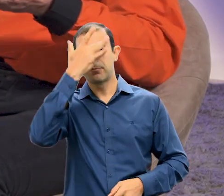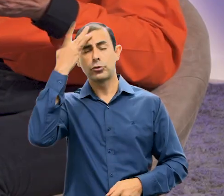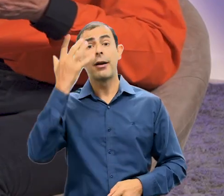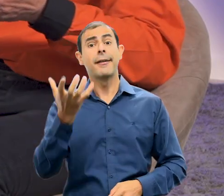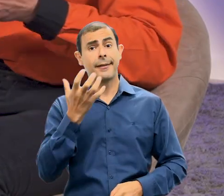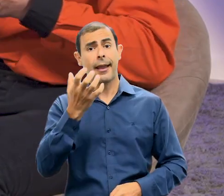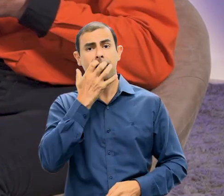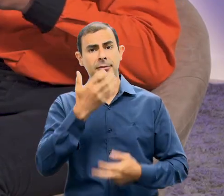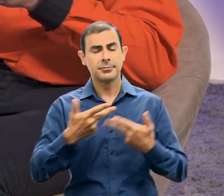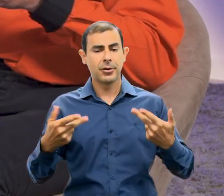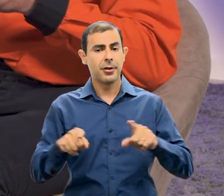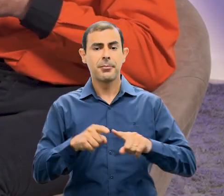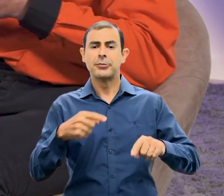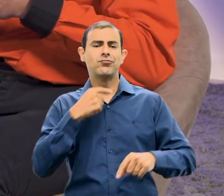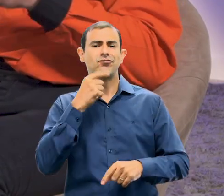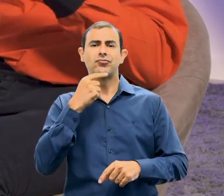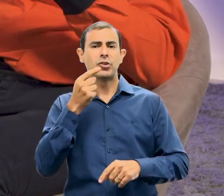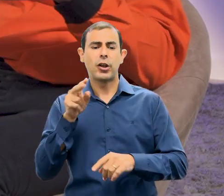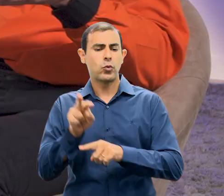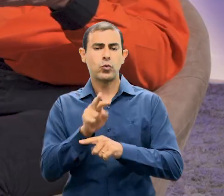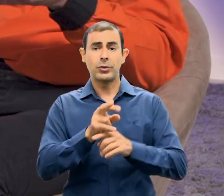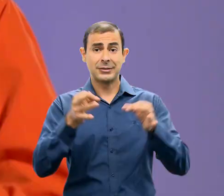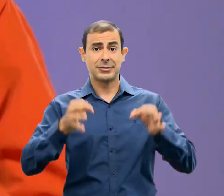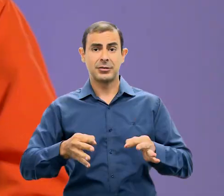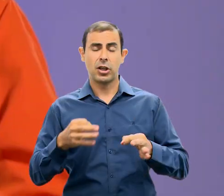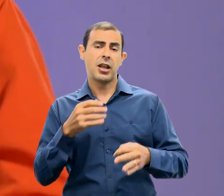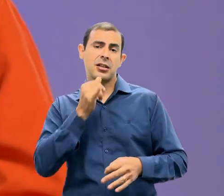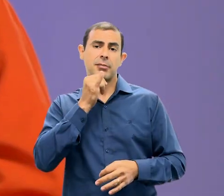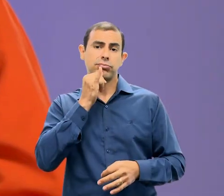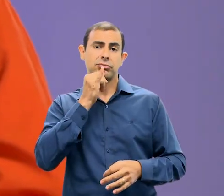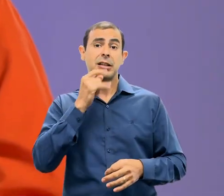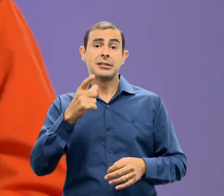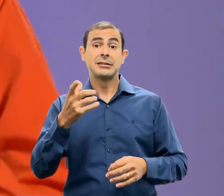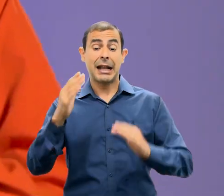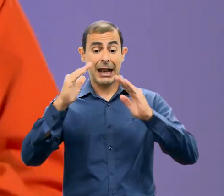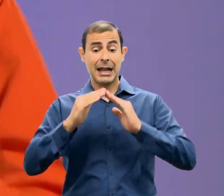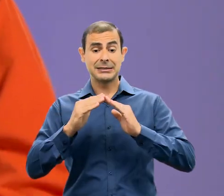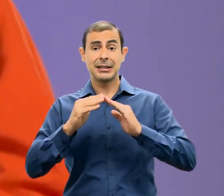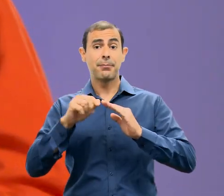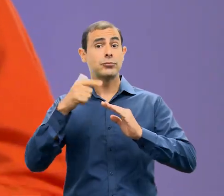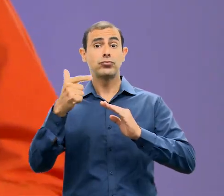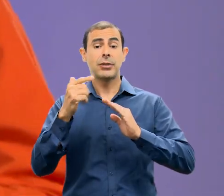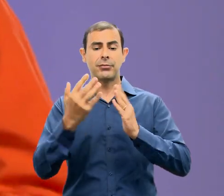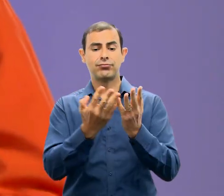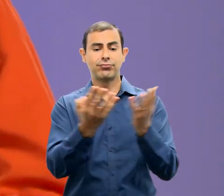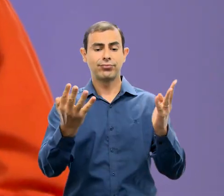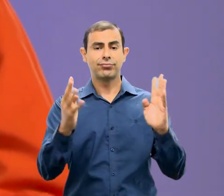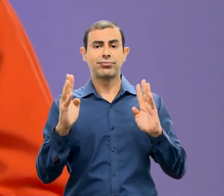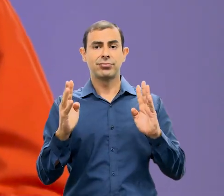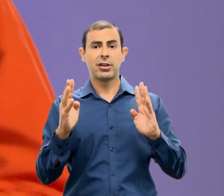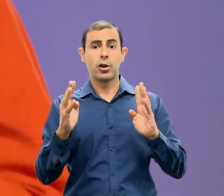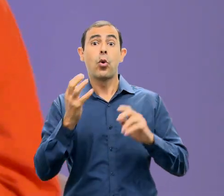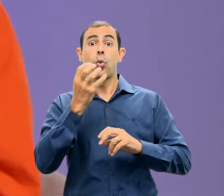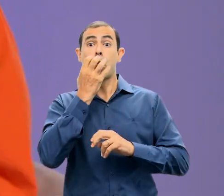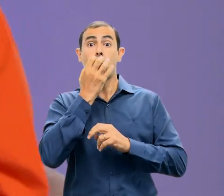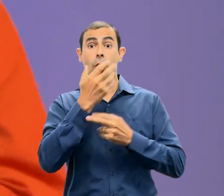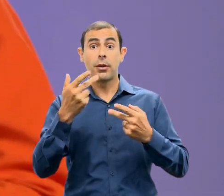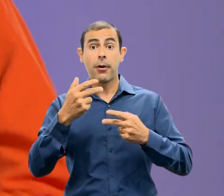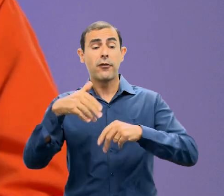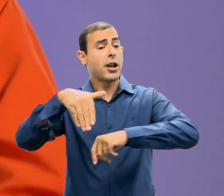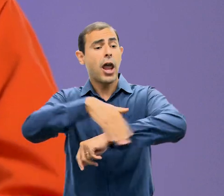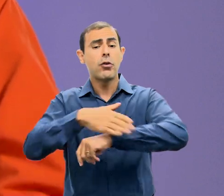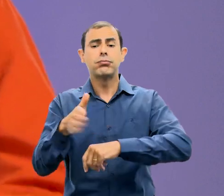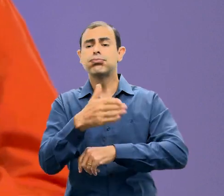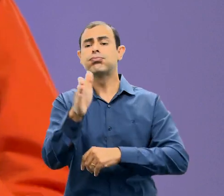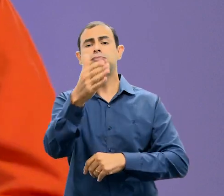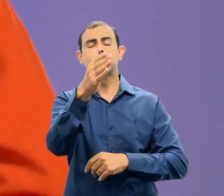têm condições plenas de ter animal. Por exemplo, muitas vezes elas moram numa casa que não tem muro. Então o animal dela fica o tempo inteiro na rua. Não é um animal de rua,